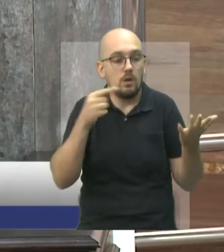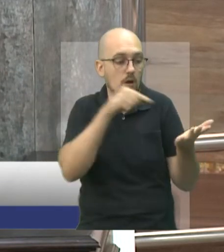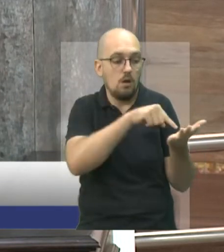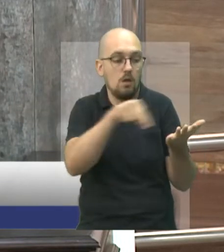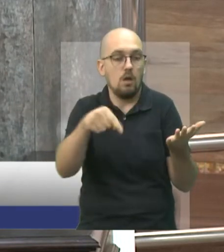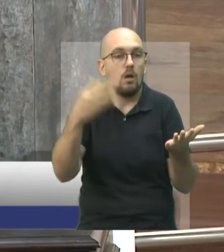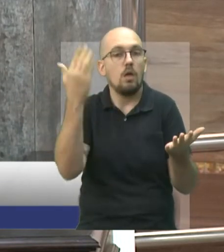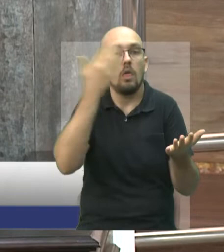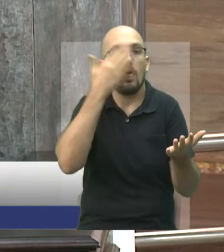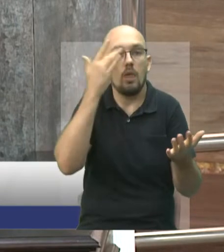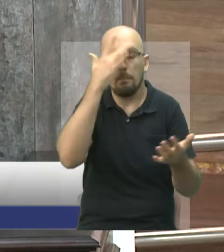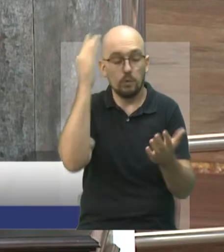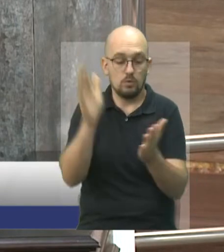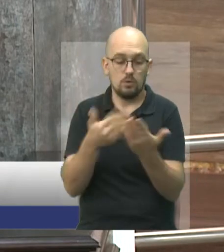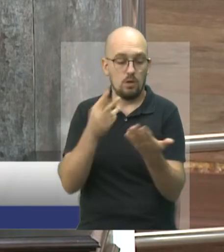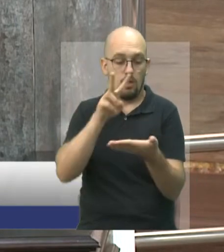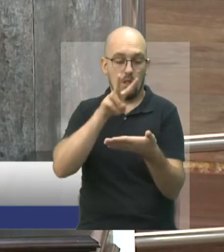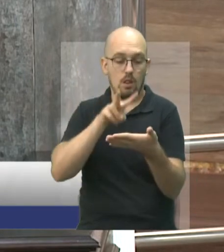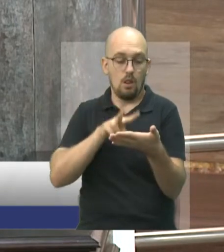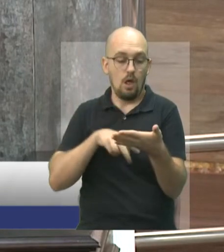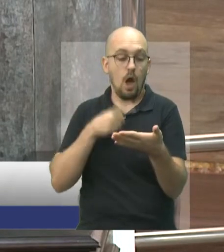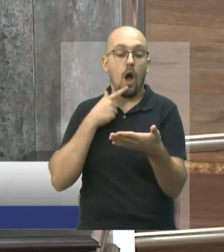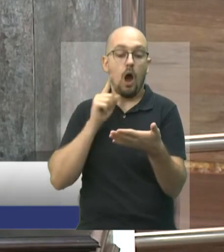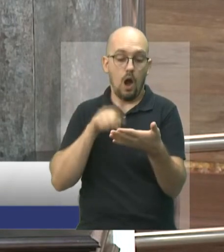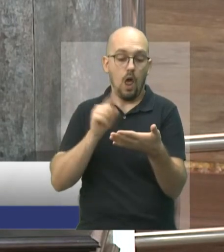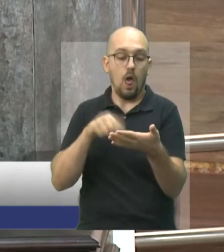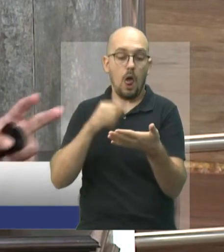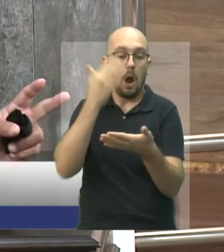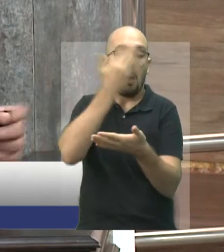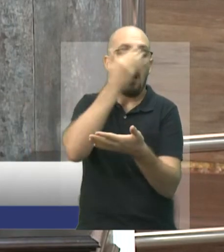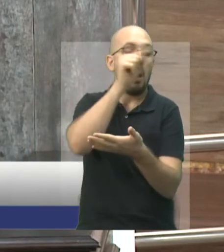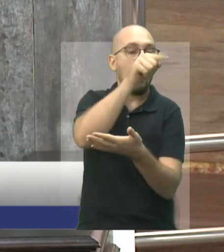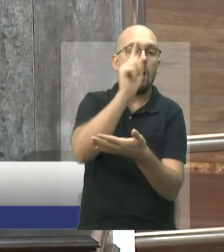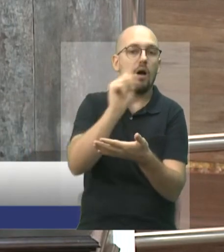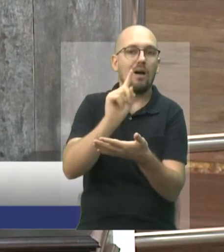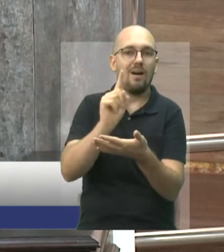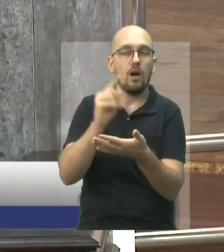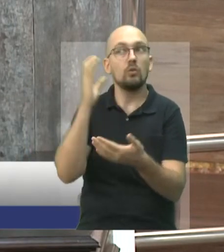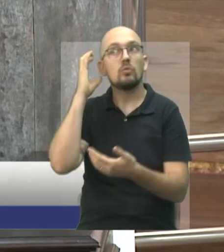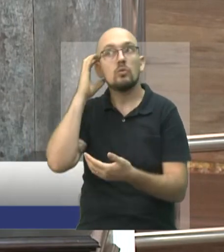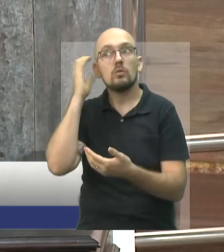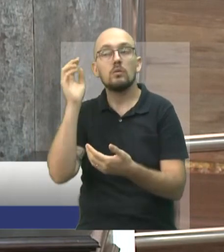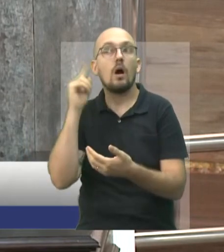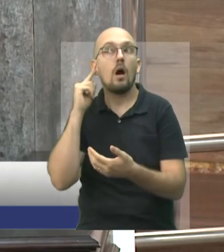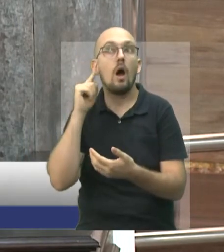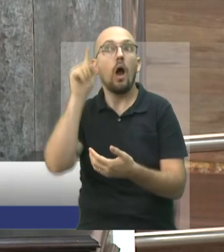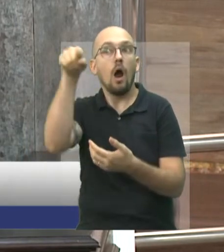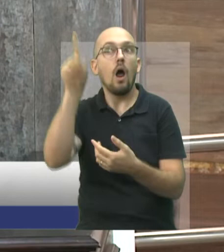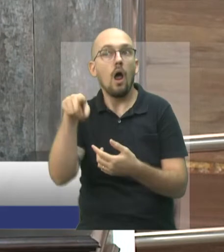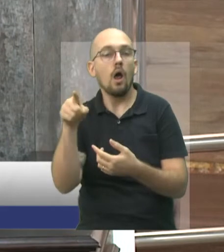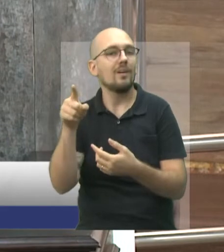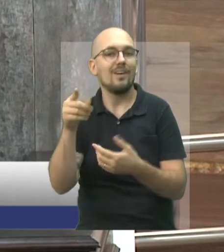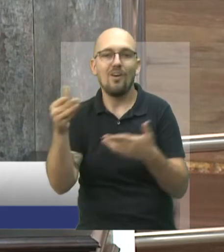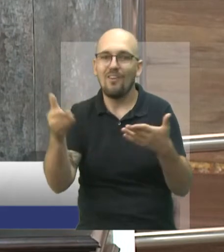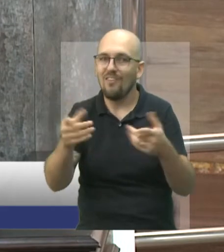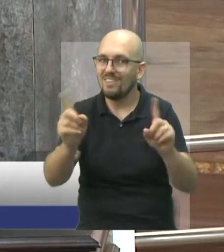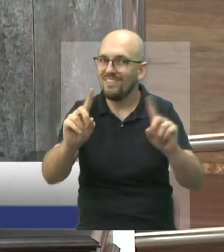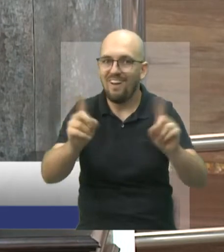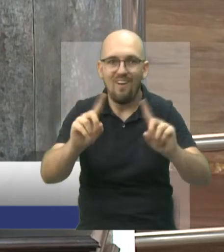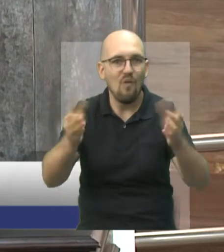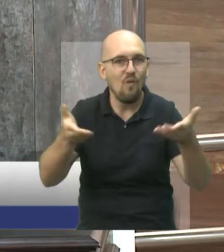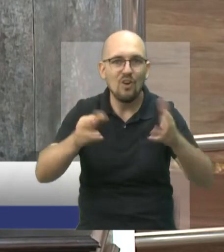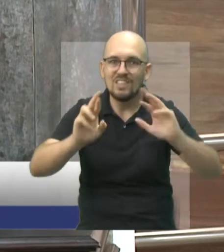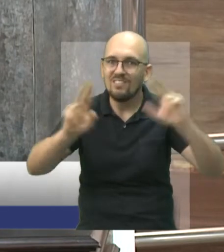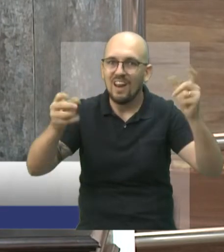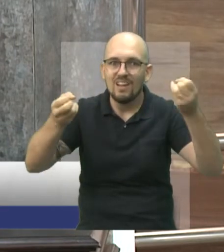algumas linhas e a pessoa que tinha o acesso ao jornal lia e era aquela lá a informação. Hoje não. Hoje nós estamos aqui, aquilo que eu